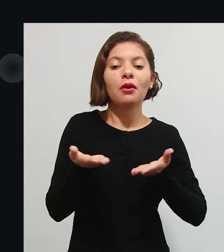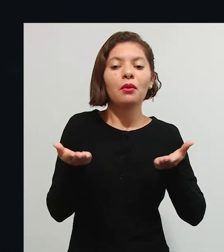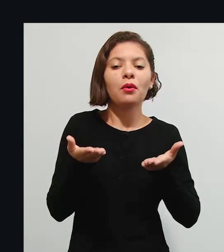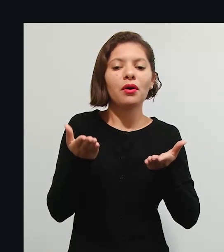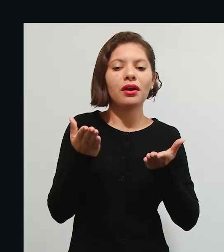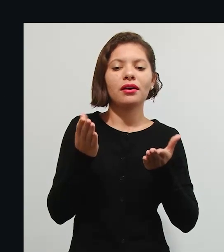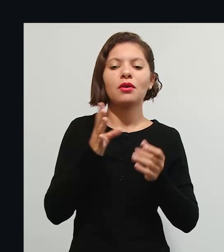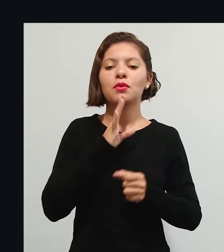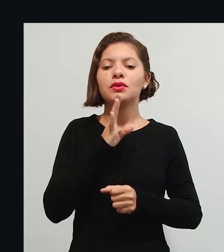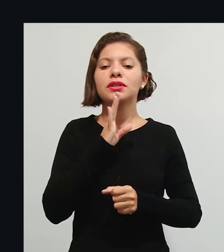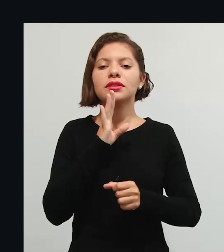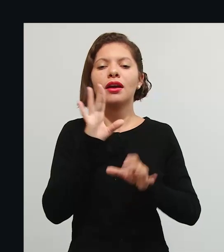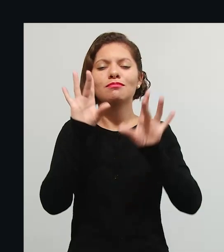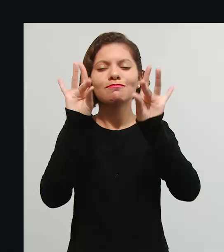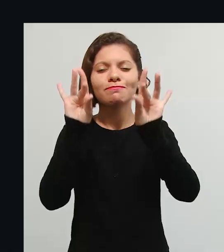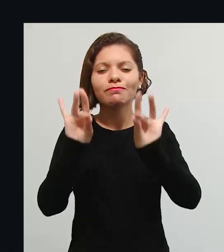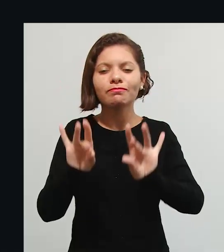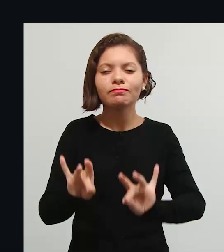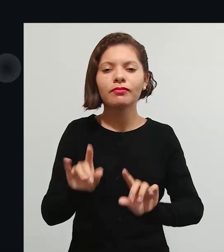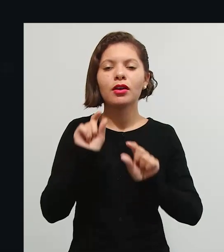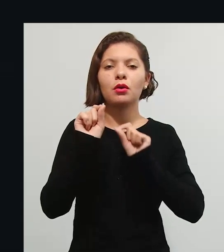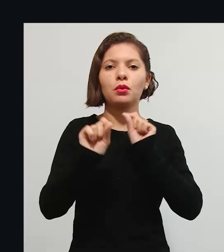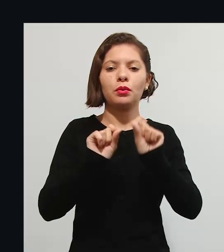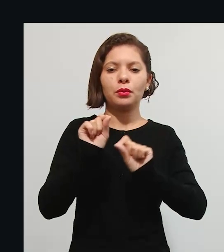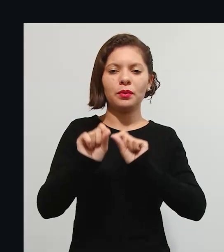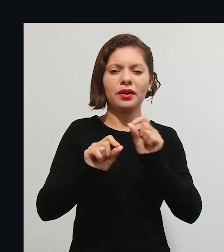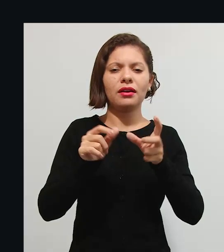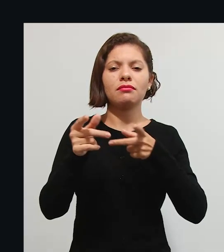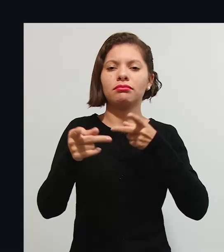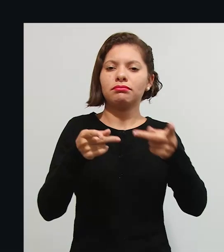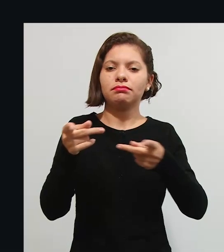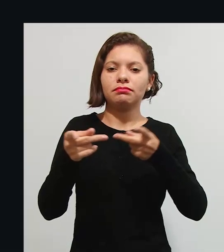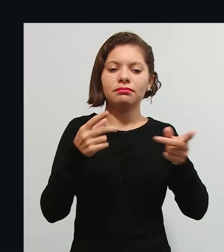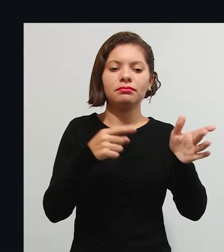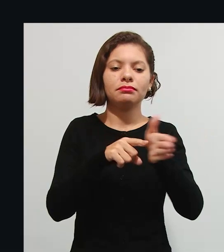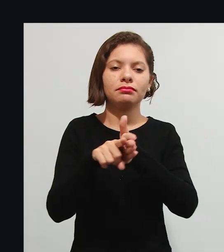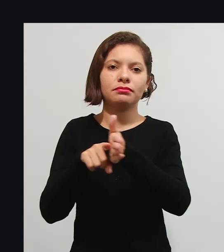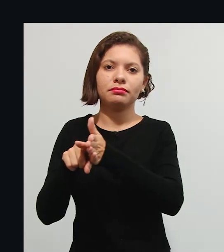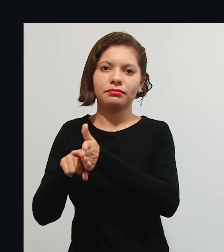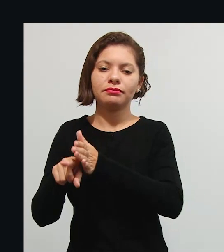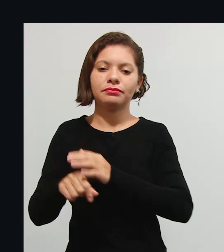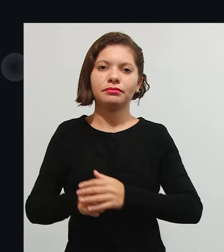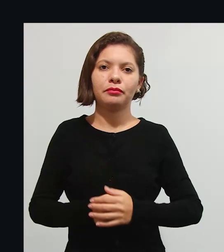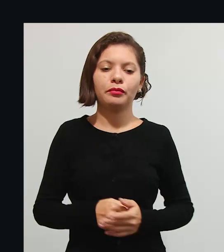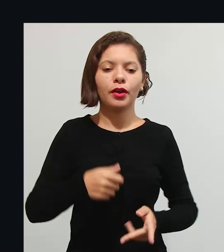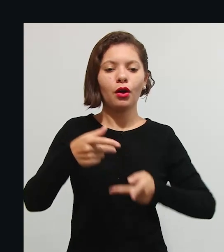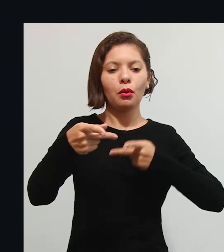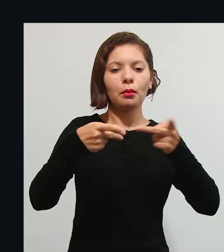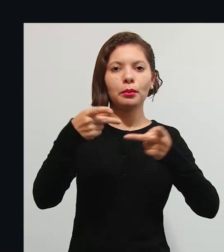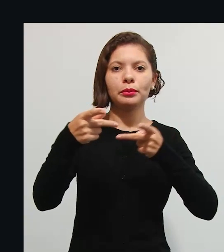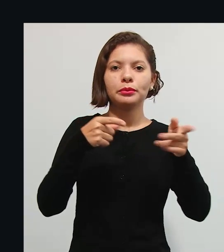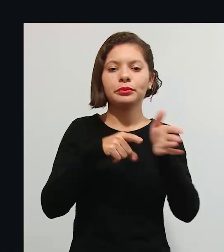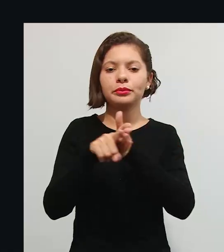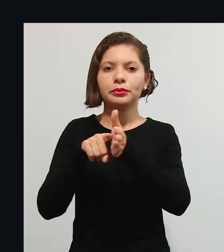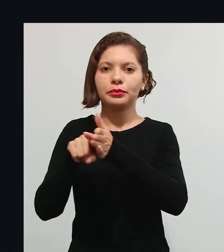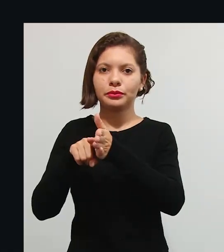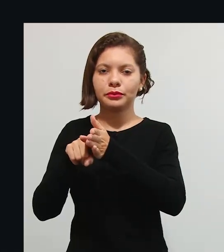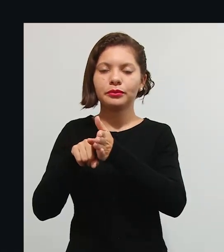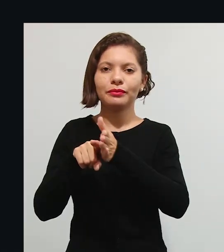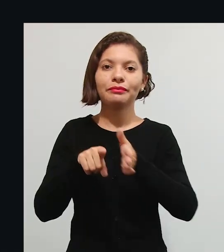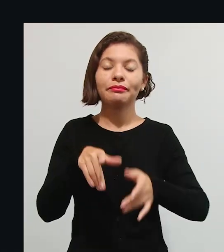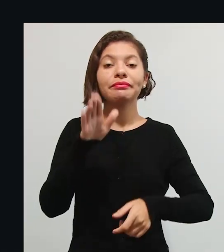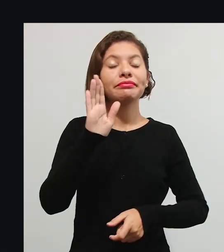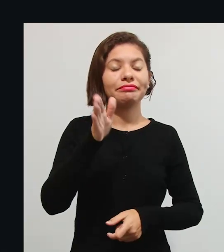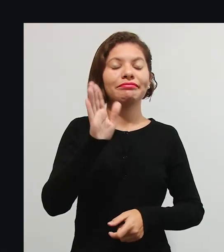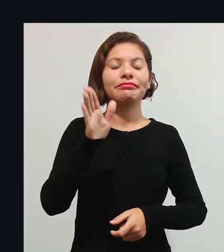a miúde o que vai ser o projeto de pesquisa. O projeto de pesquisa, a